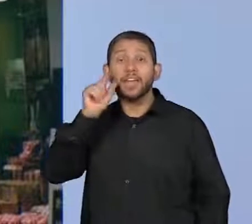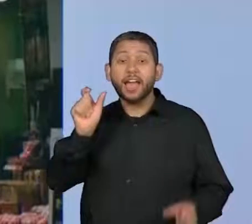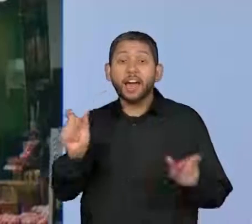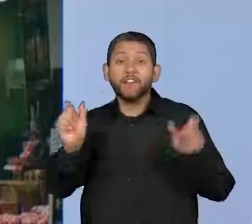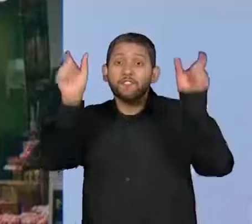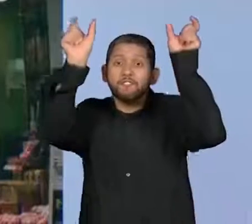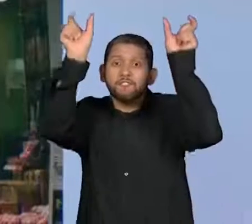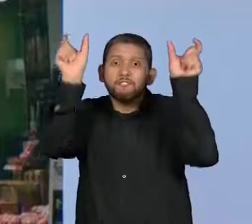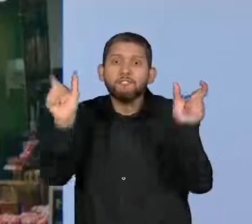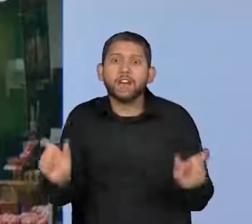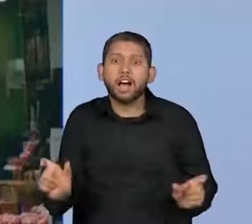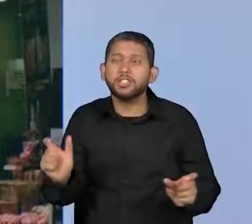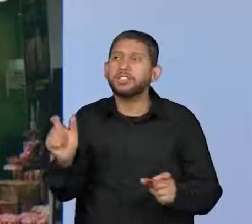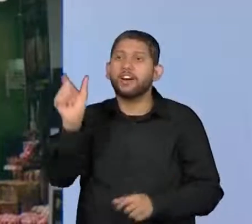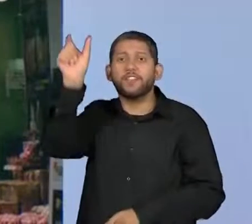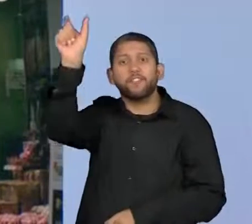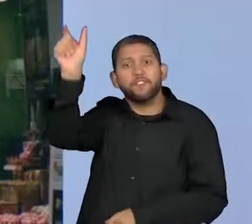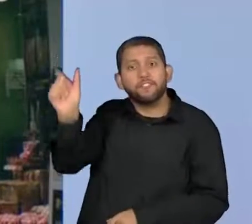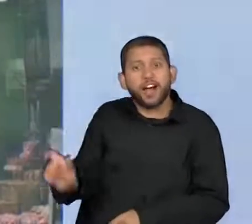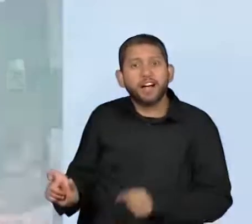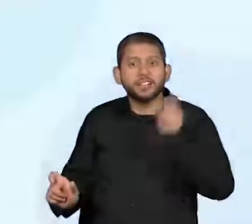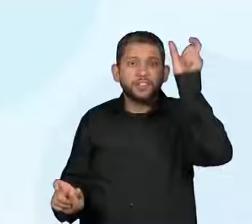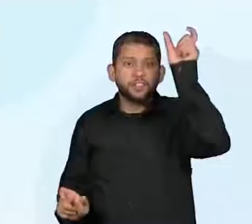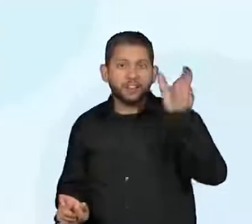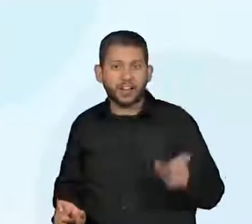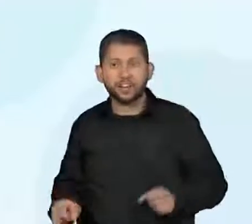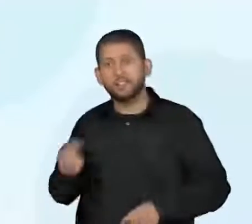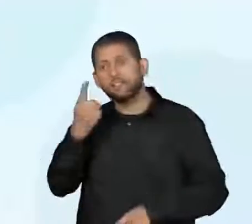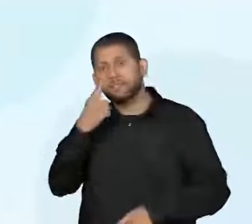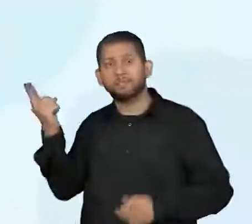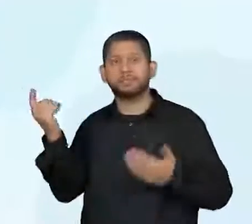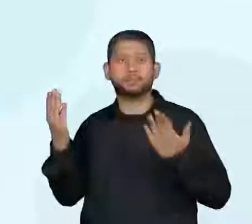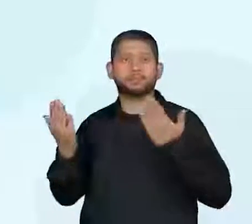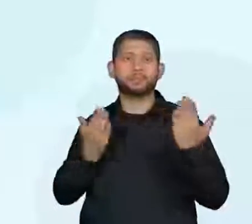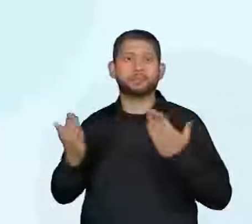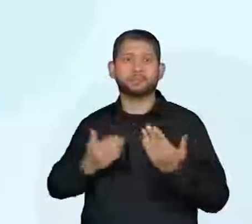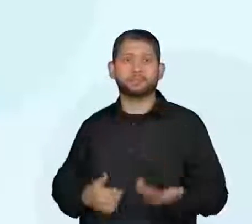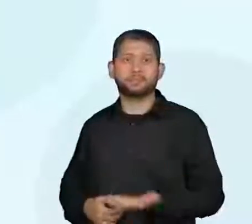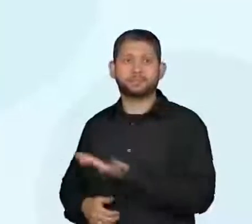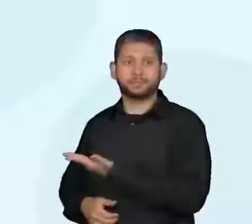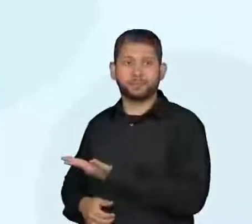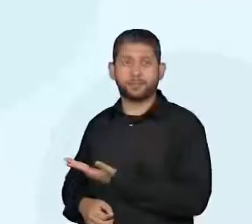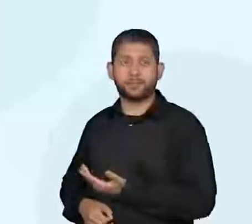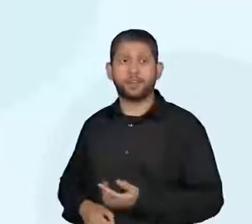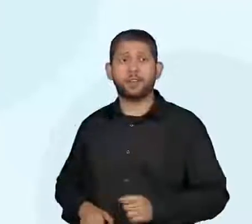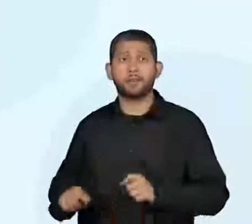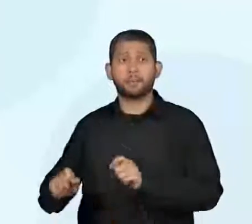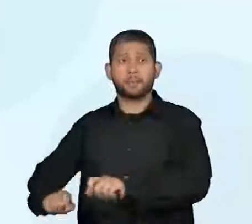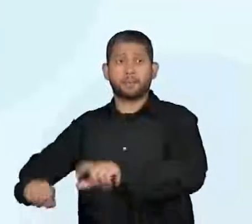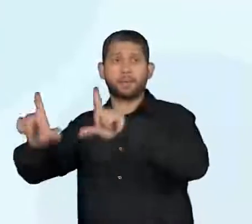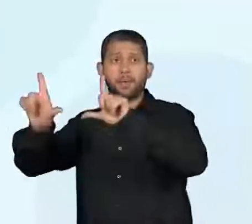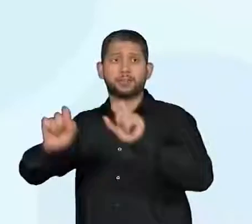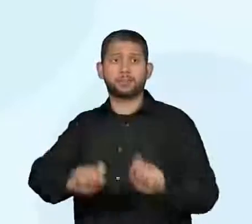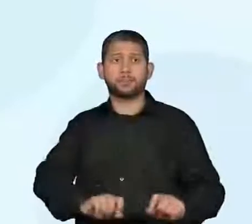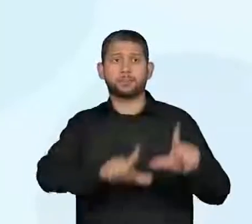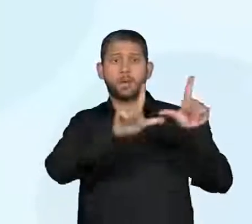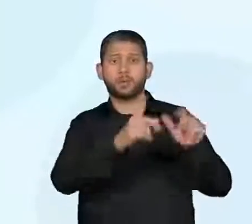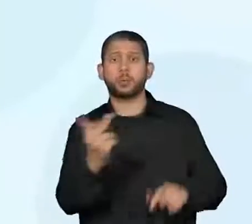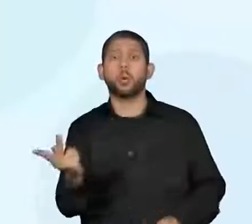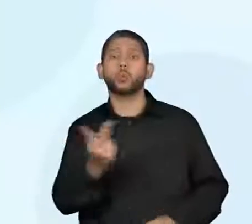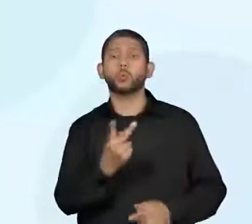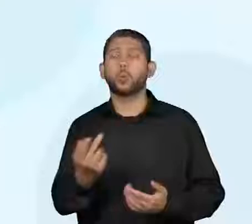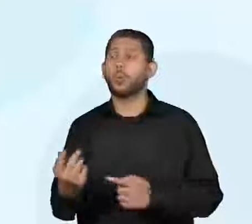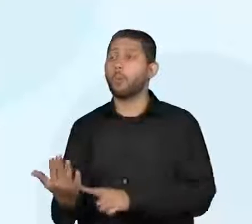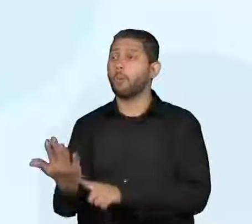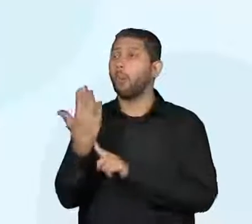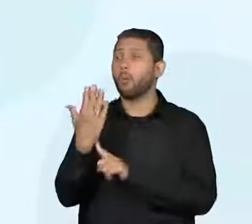Vamos pensar um pouquinho a respeito dessas duas imagens. O que essas duas imagens têm em comum? O que a gente pode